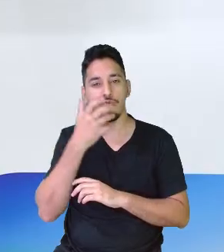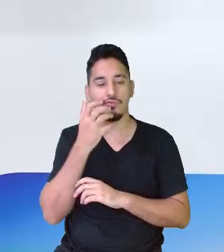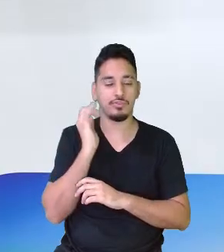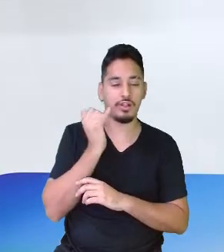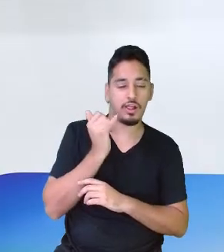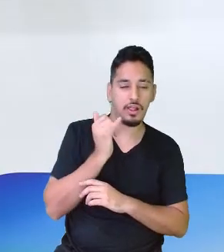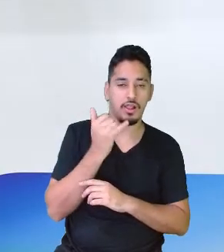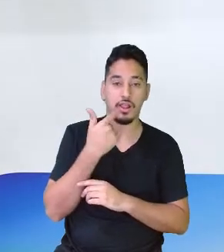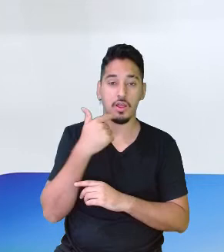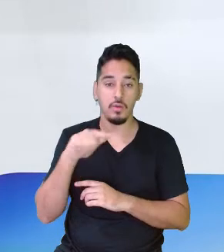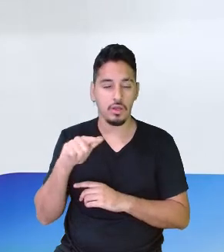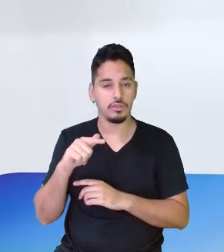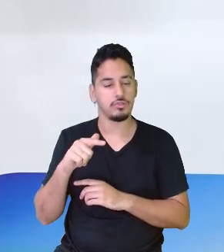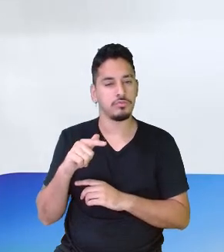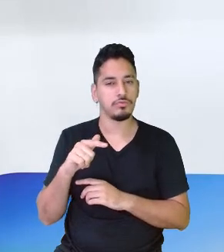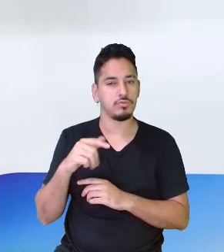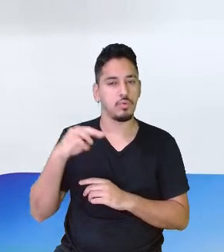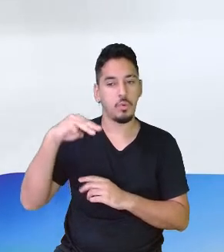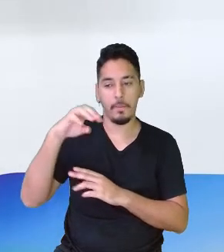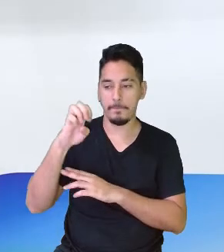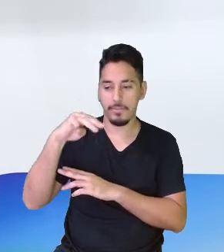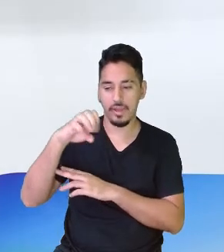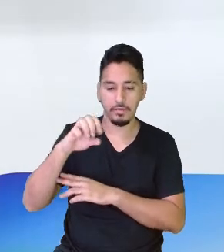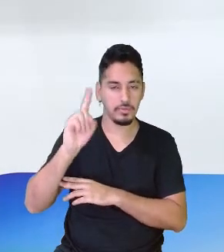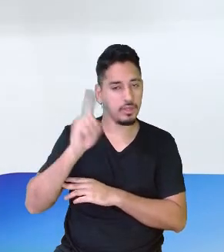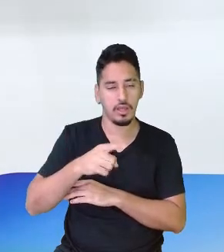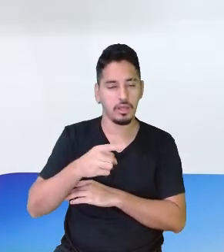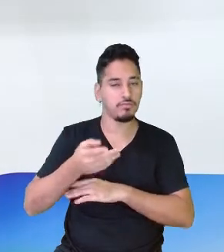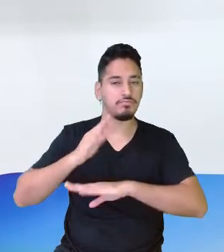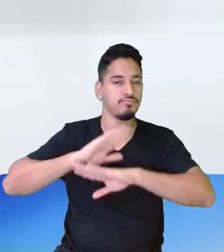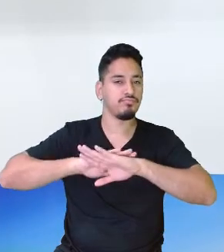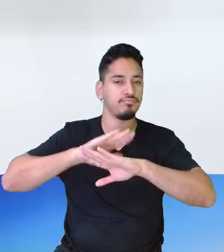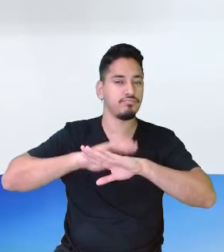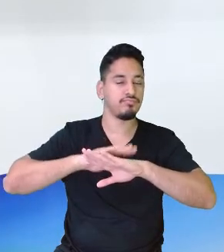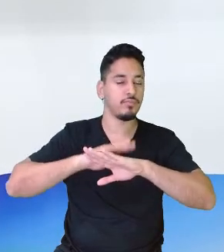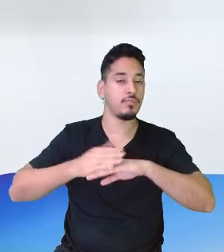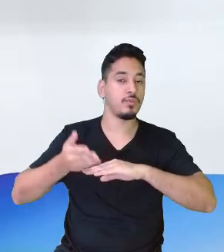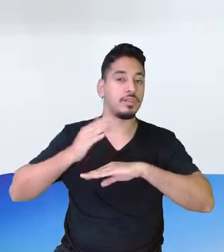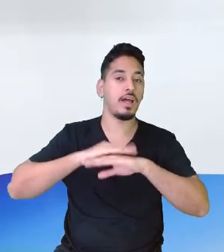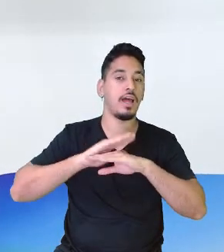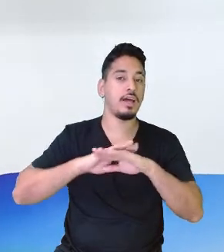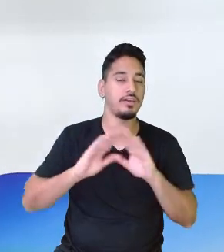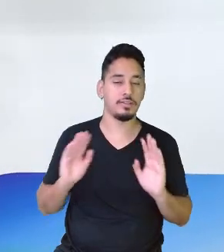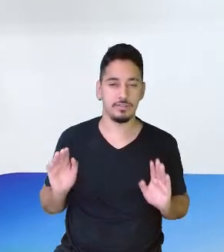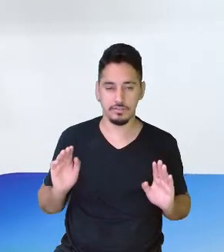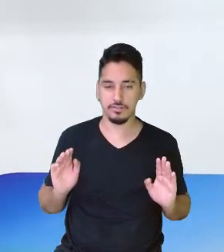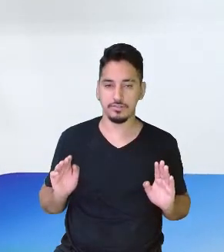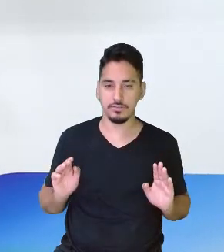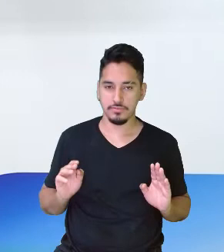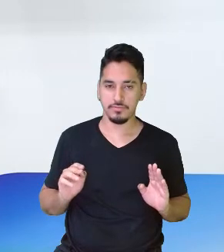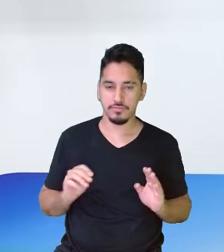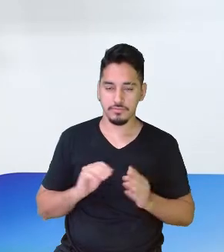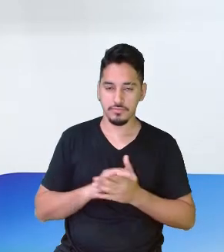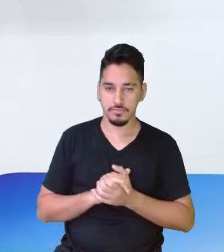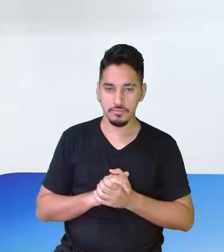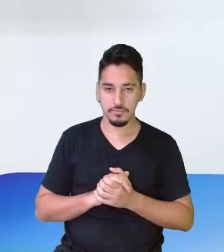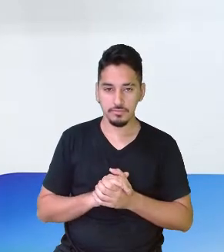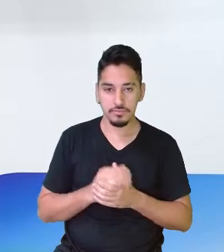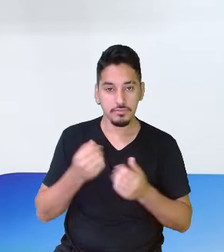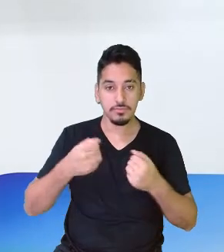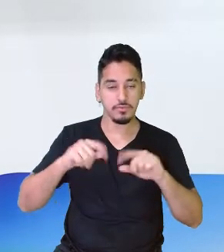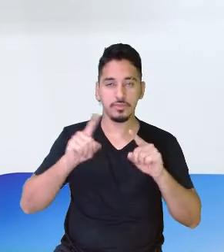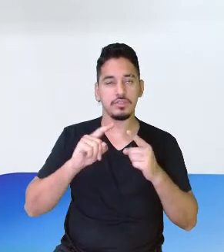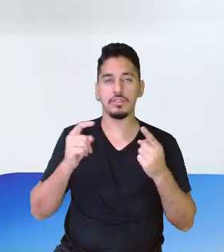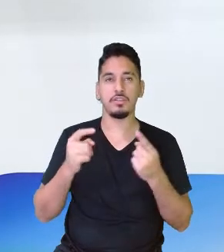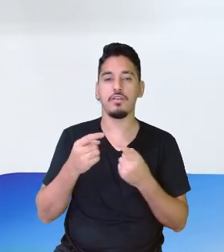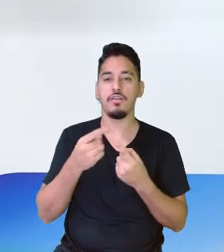meme, a linguagem do meme, ela vai trabalhar absurdamente esse subentendido. Isso que não precisa de todas